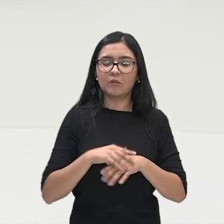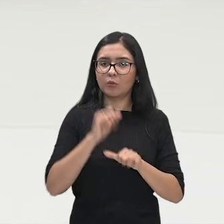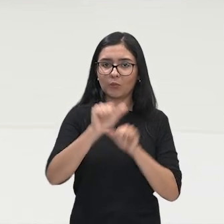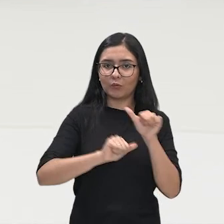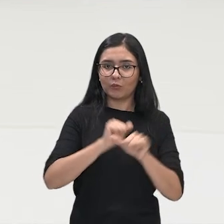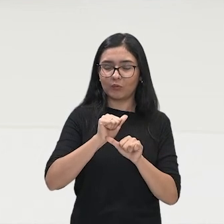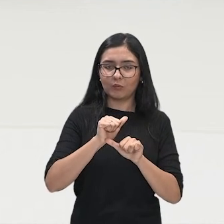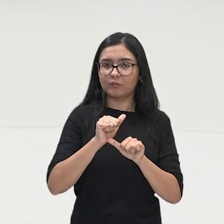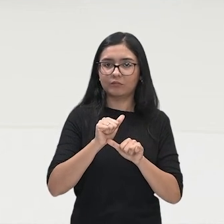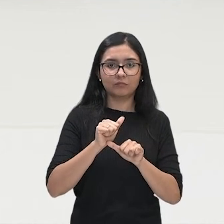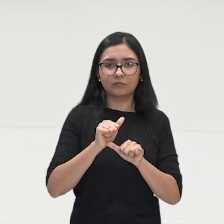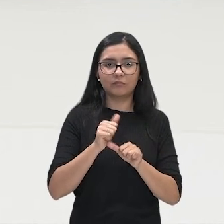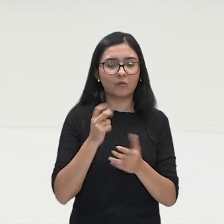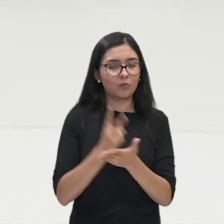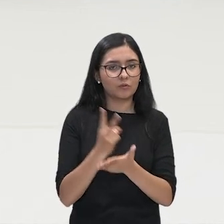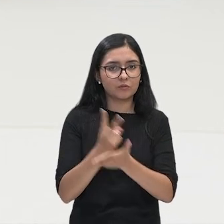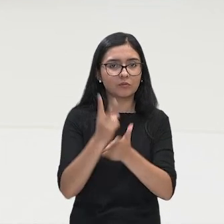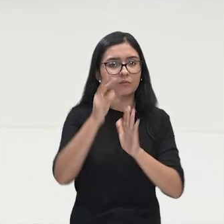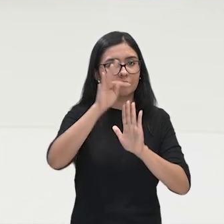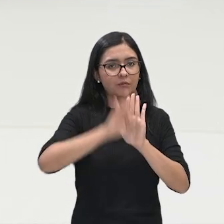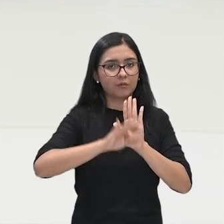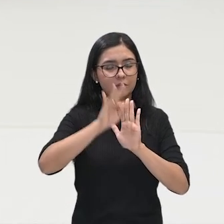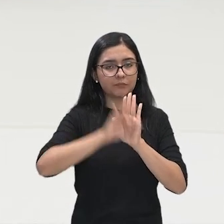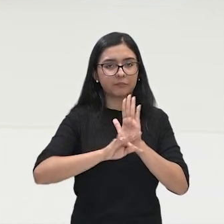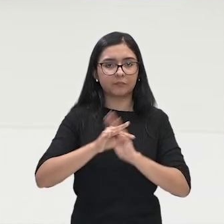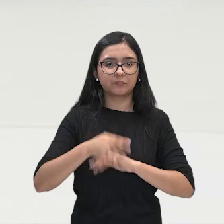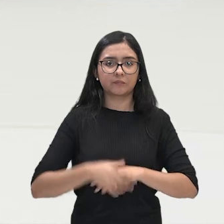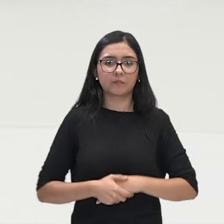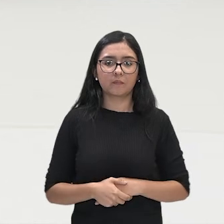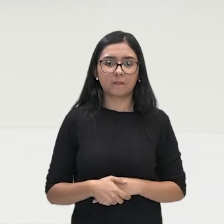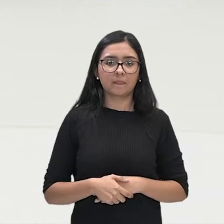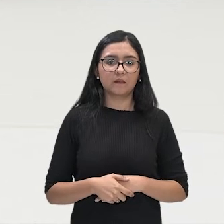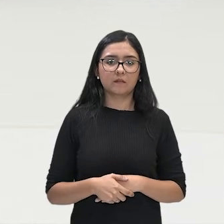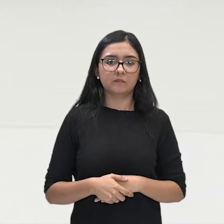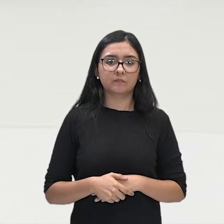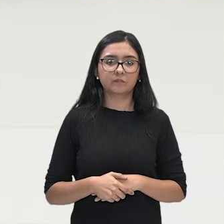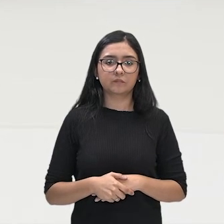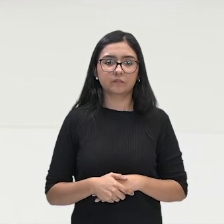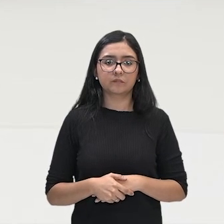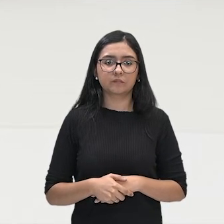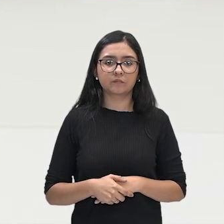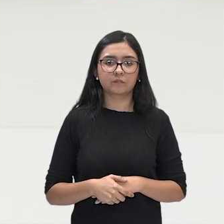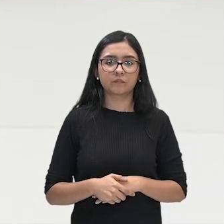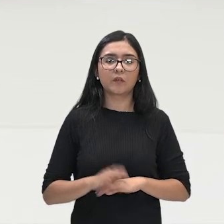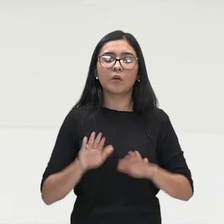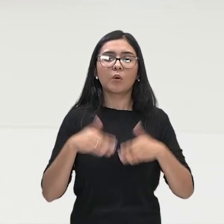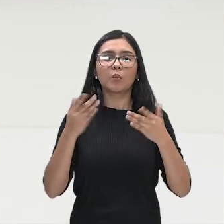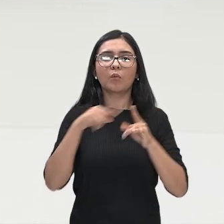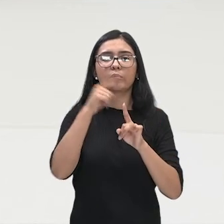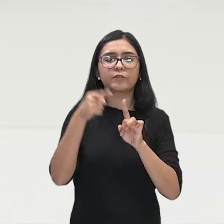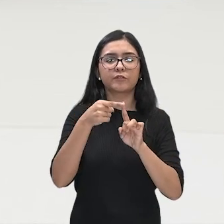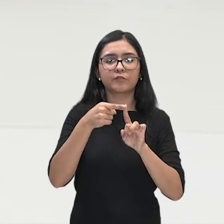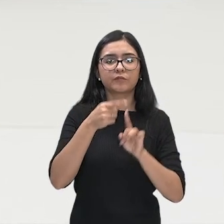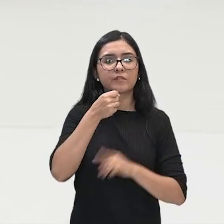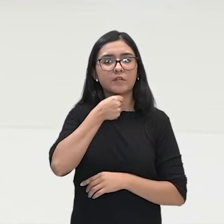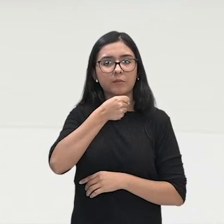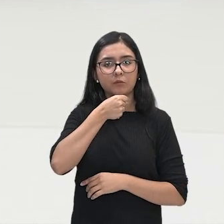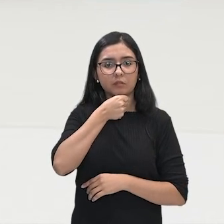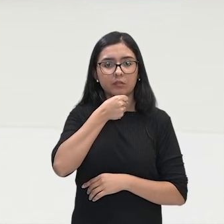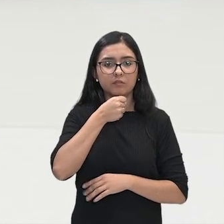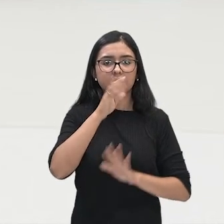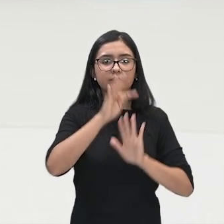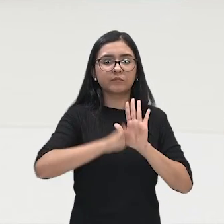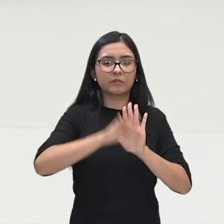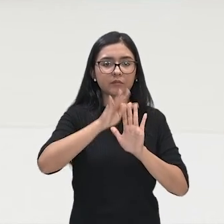atuais. Então, qual foi o objetivo dessa reportagem? Foi a troco de